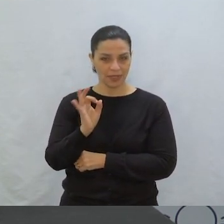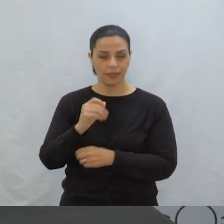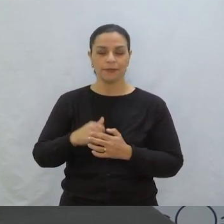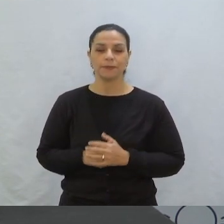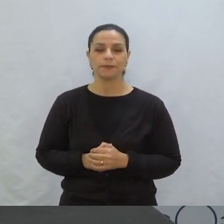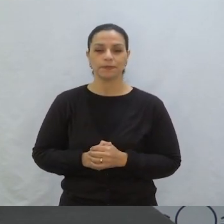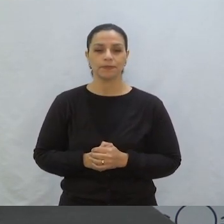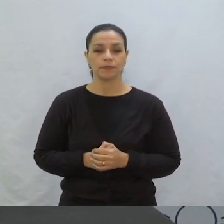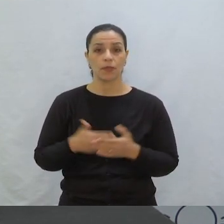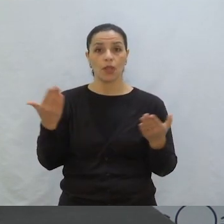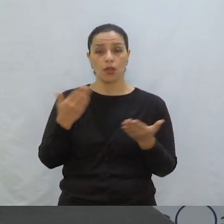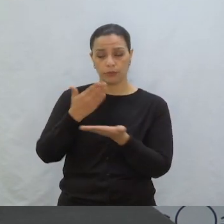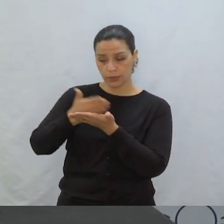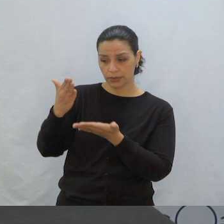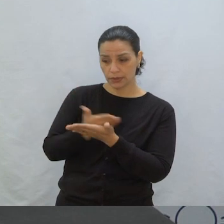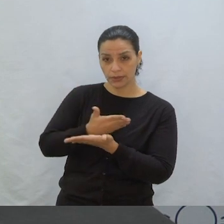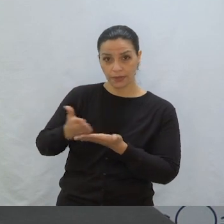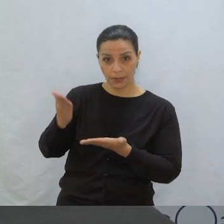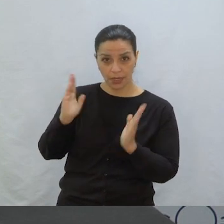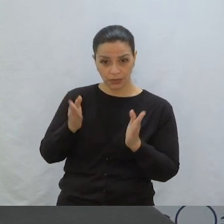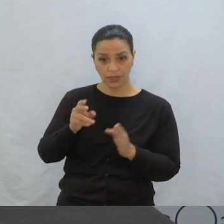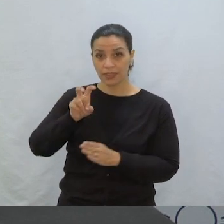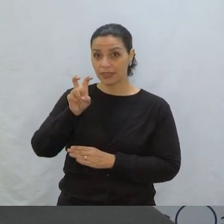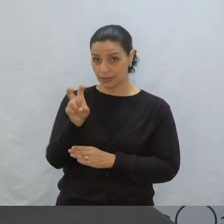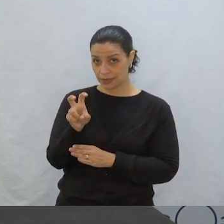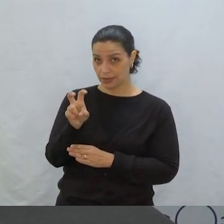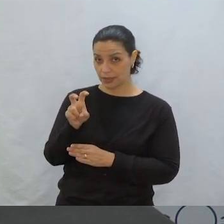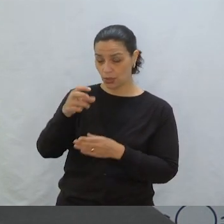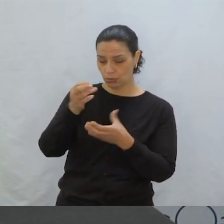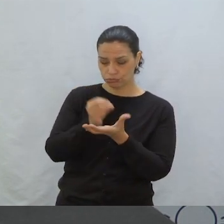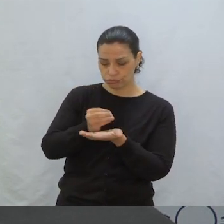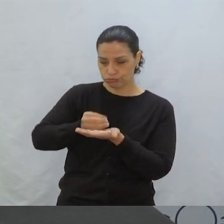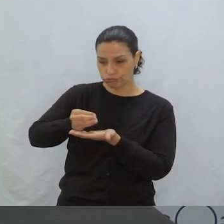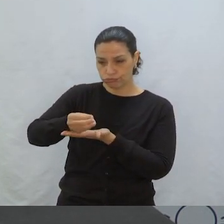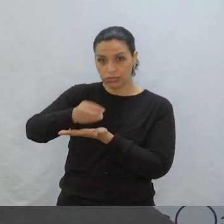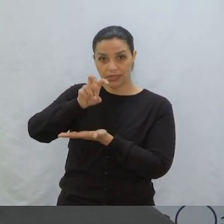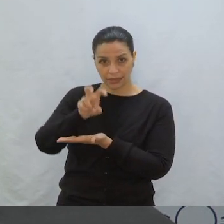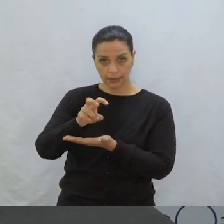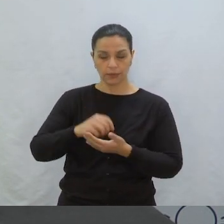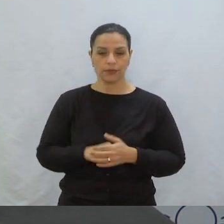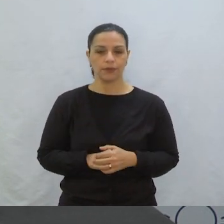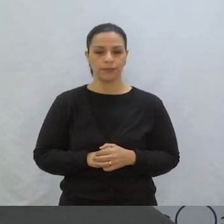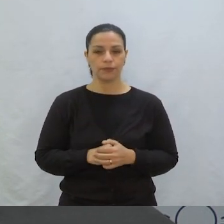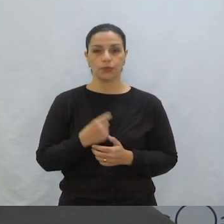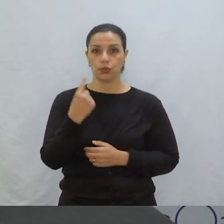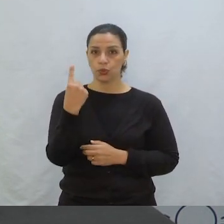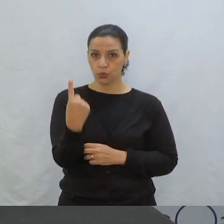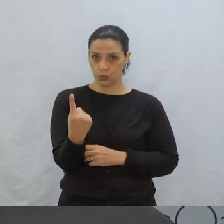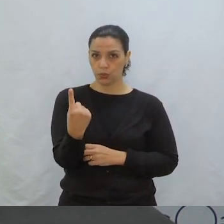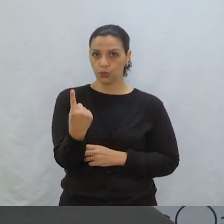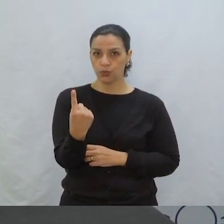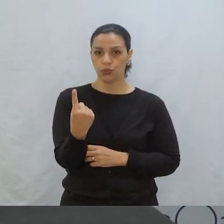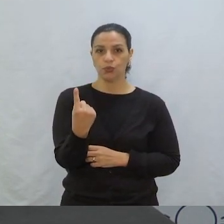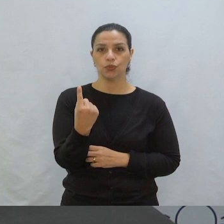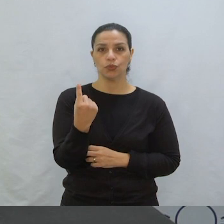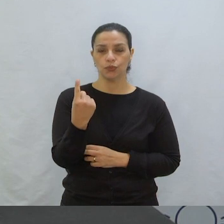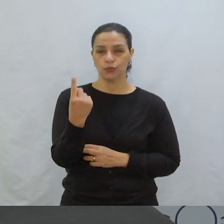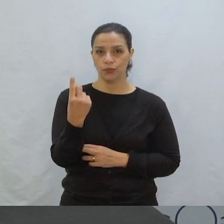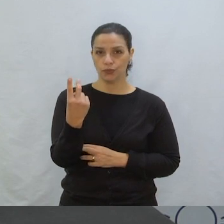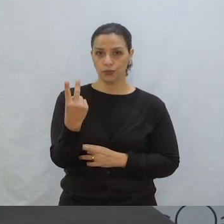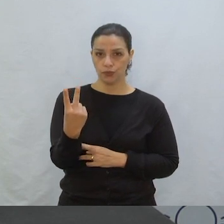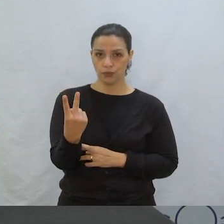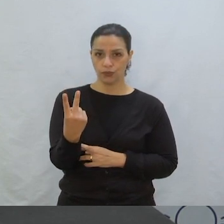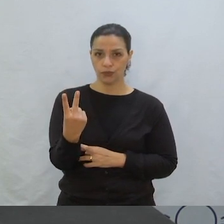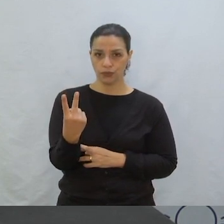5 bolinhas. Então, vamos lá separar 5 tampinhas.